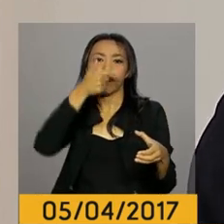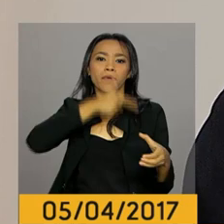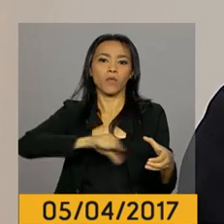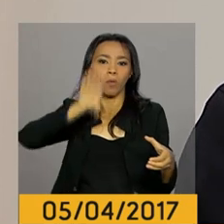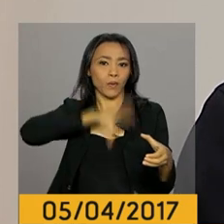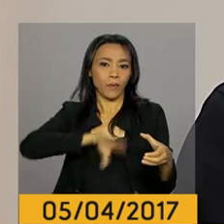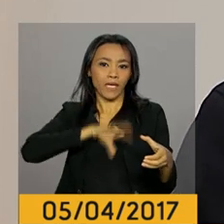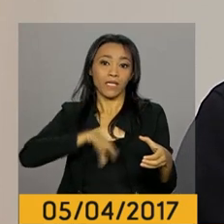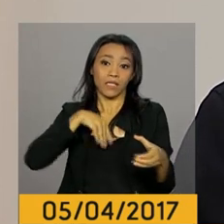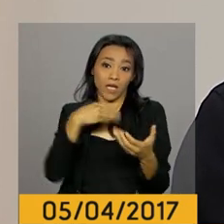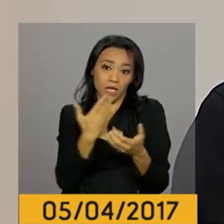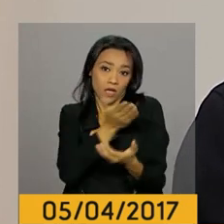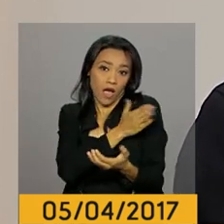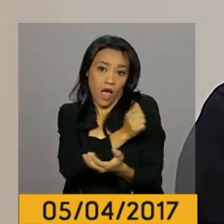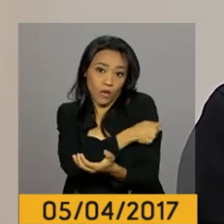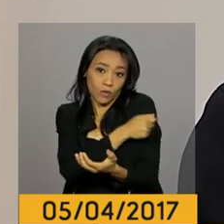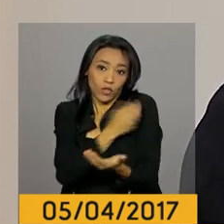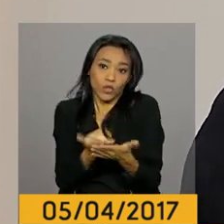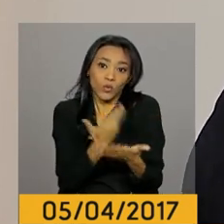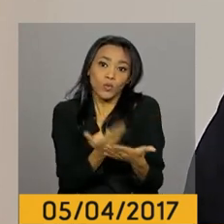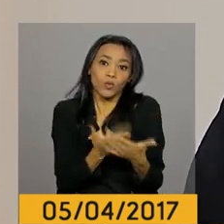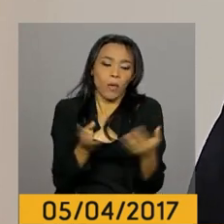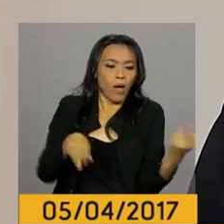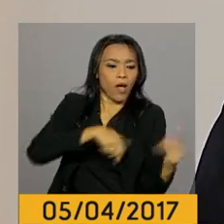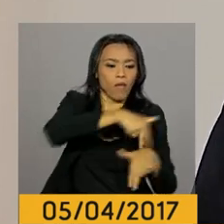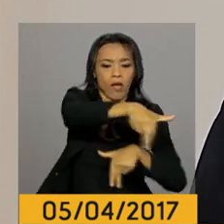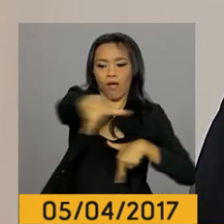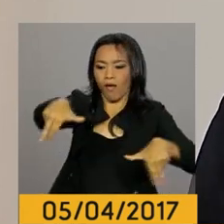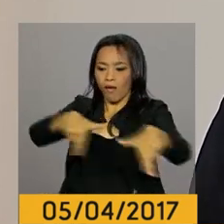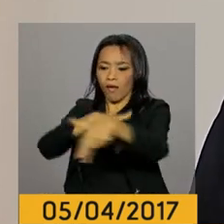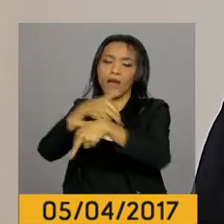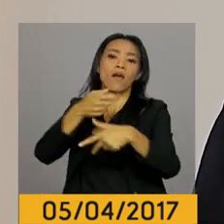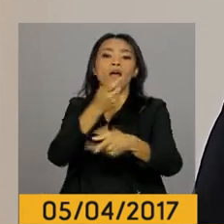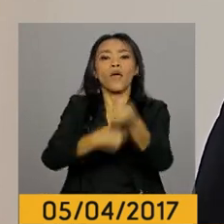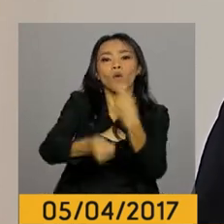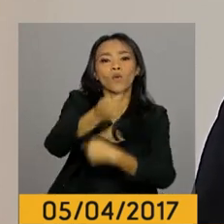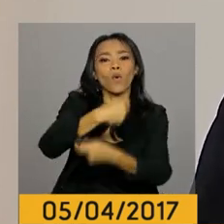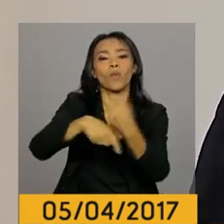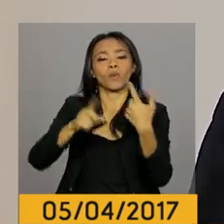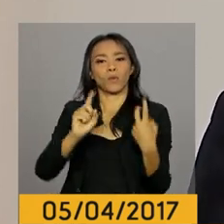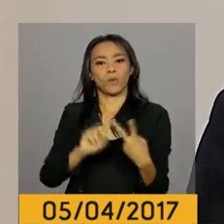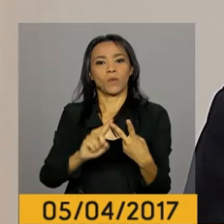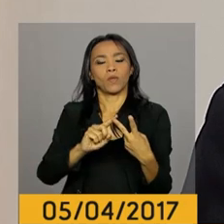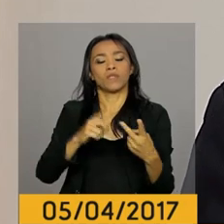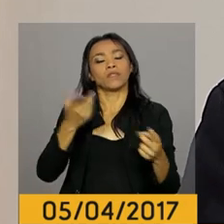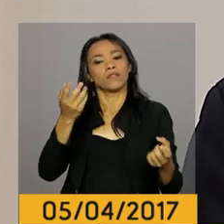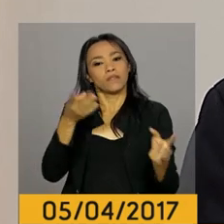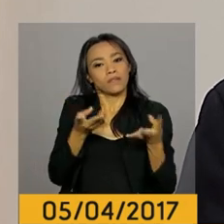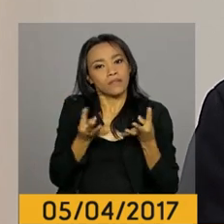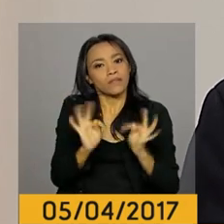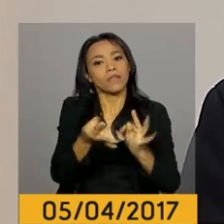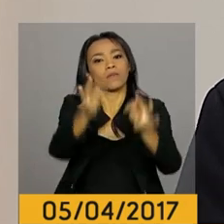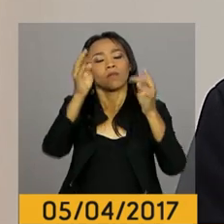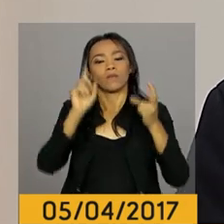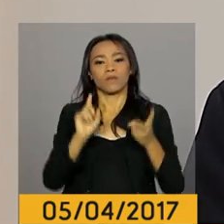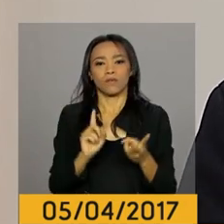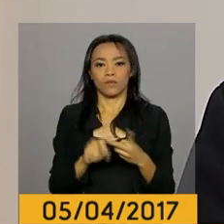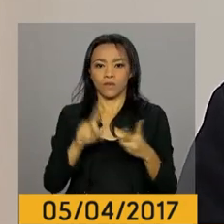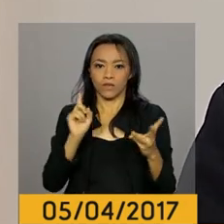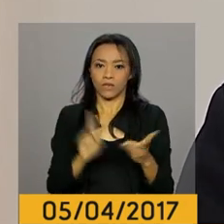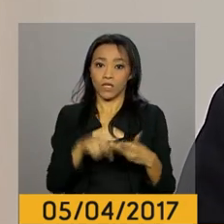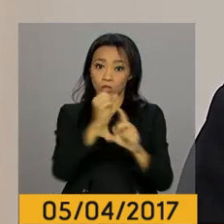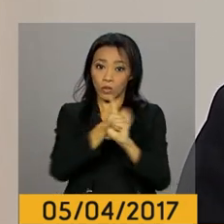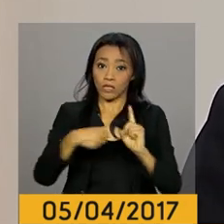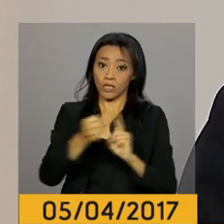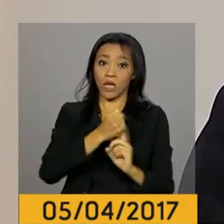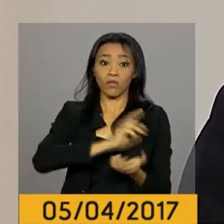o desenvolvimento econômico Educacional técnico e social eh de outros